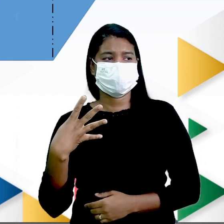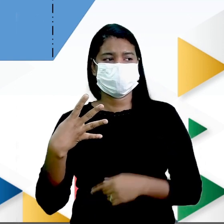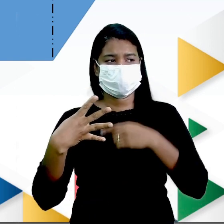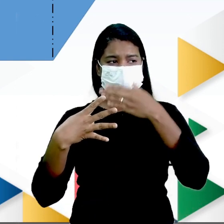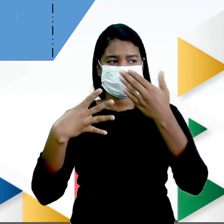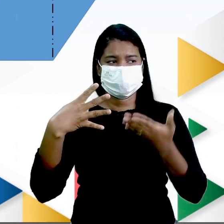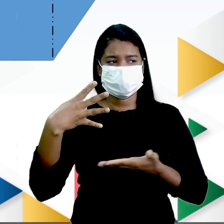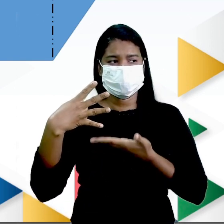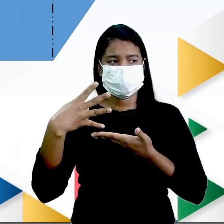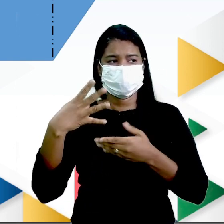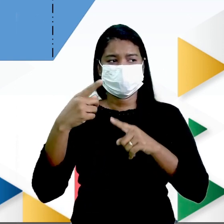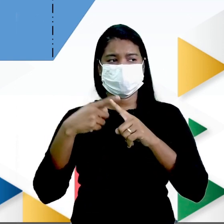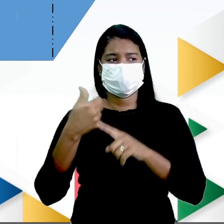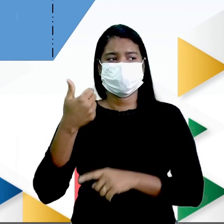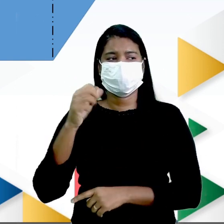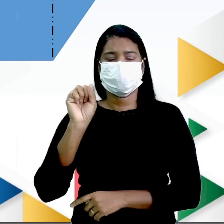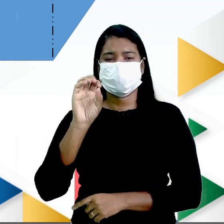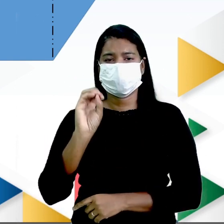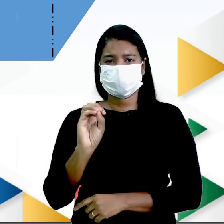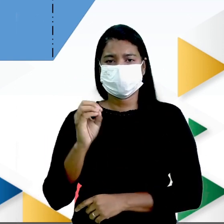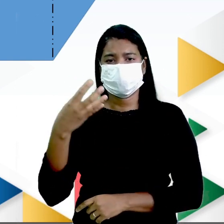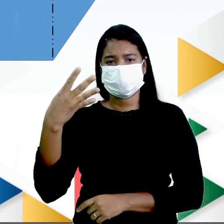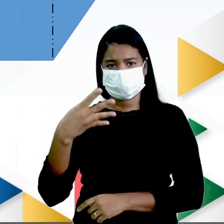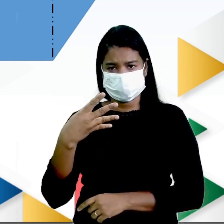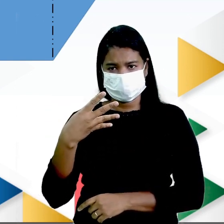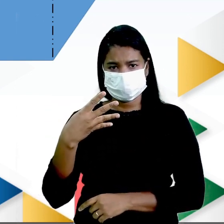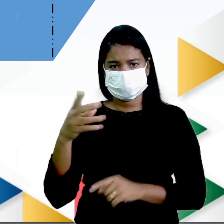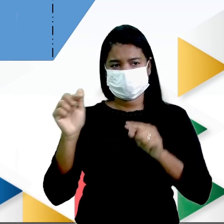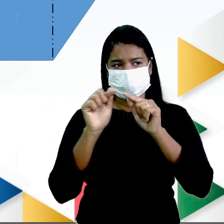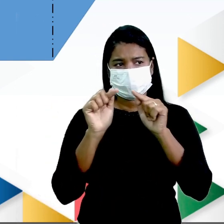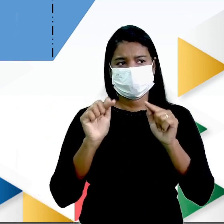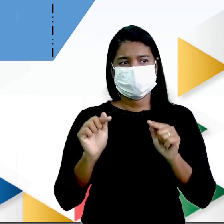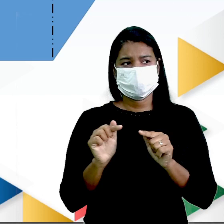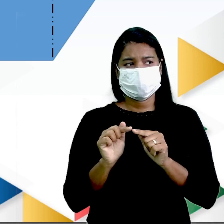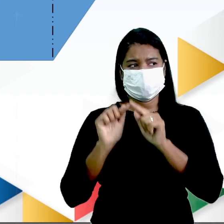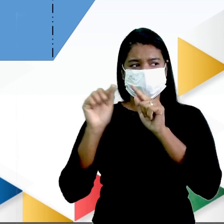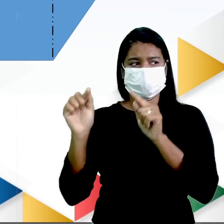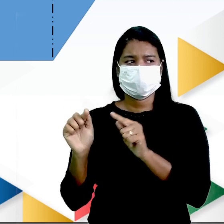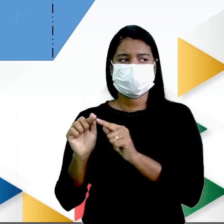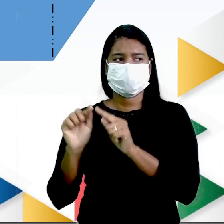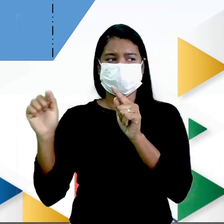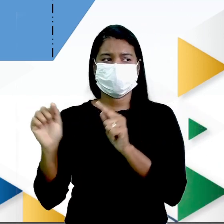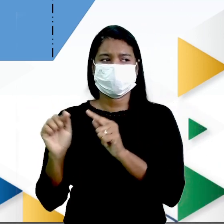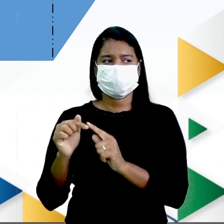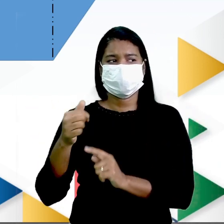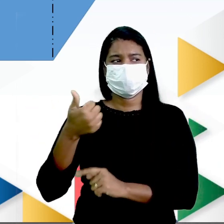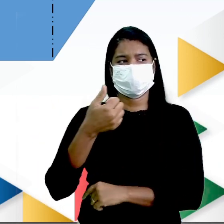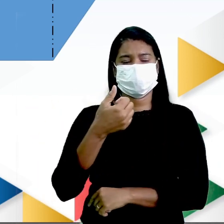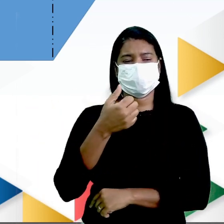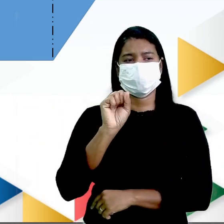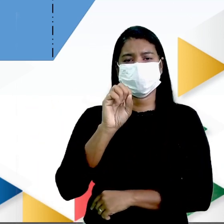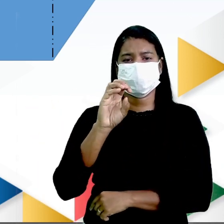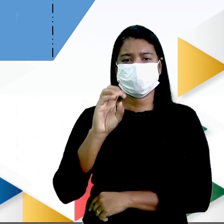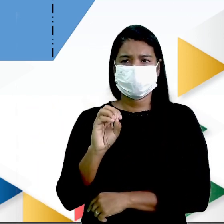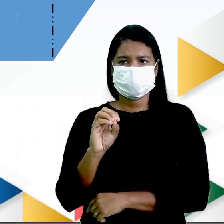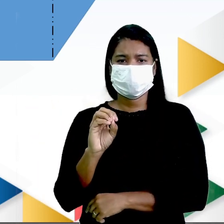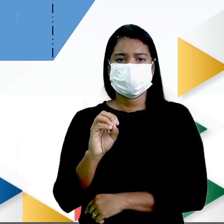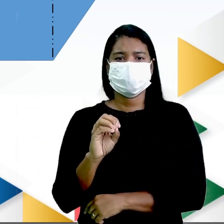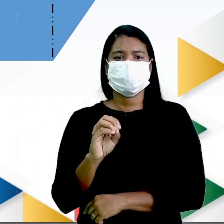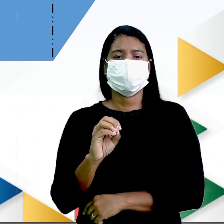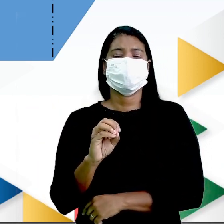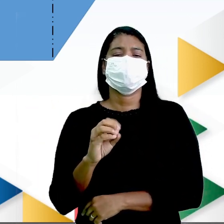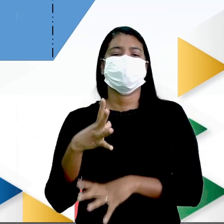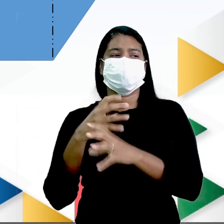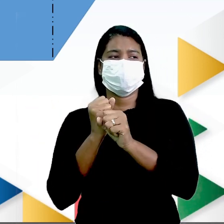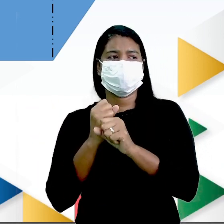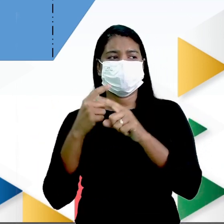4 vezes 180. 4 triângulos, cada triângulo medindo 180 graus. Faz a multiplicação e você vai encontrar. Aí